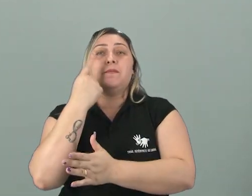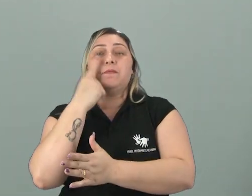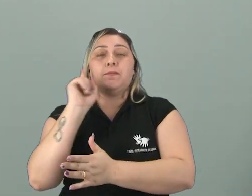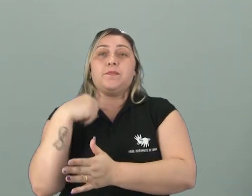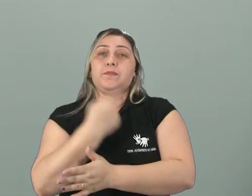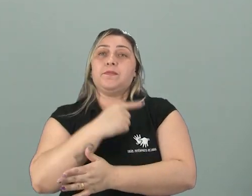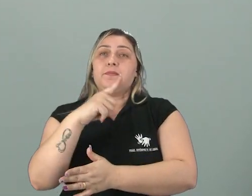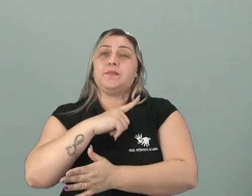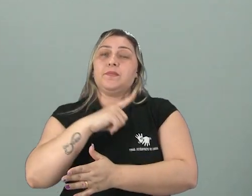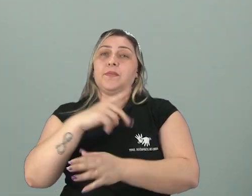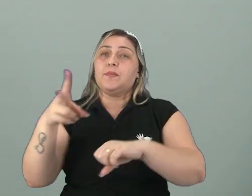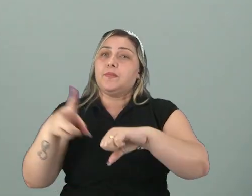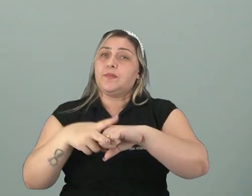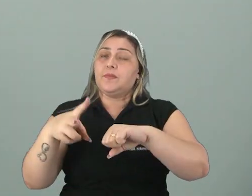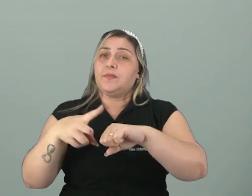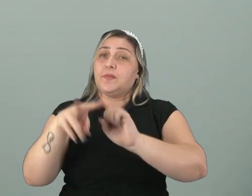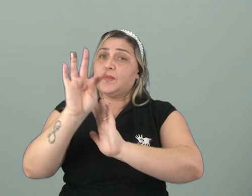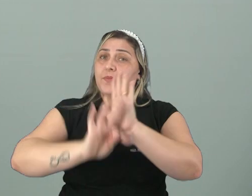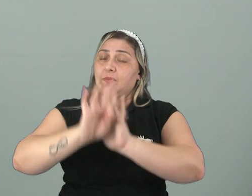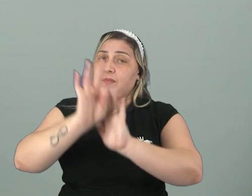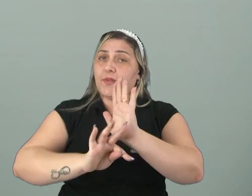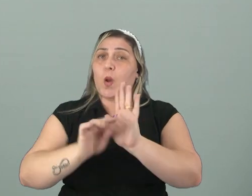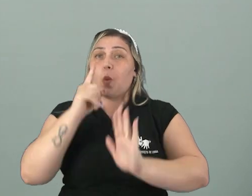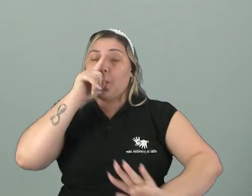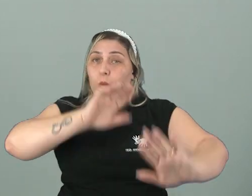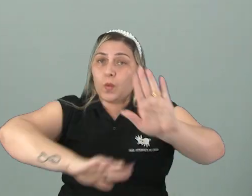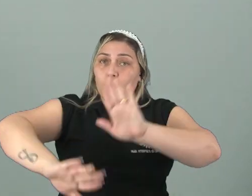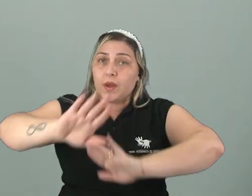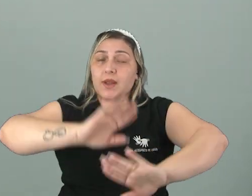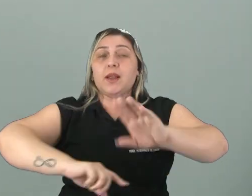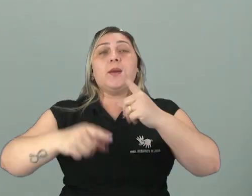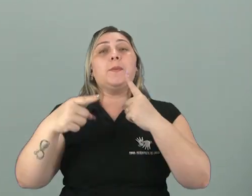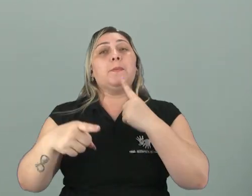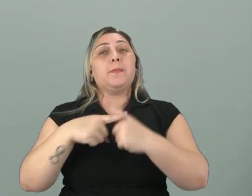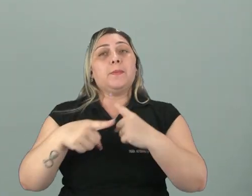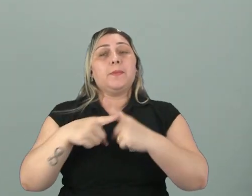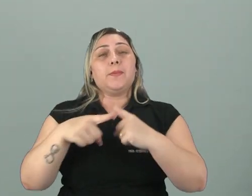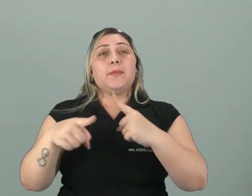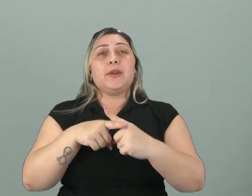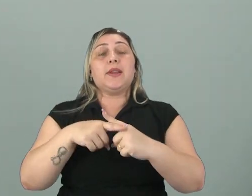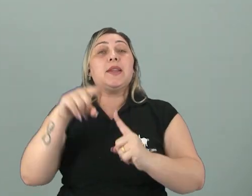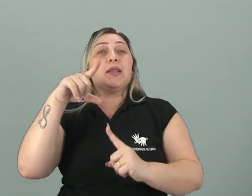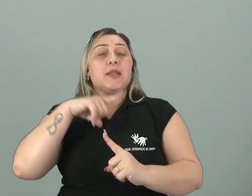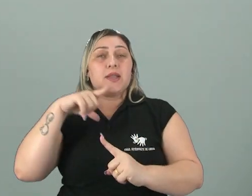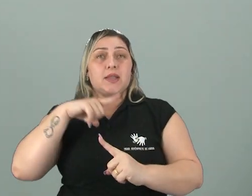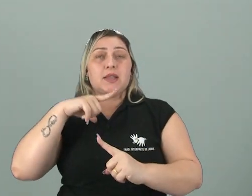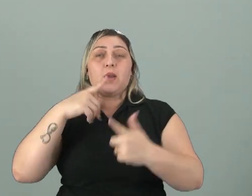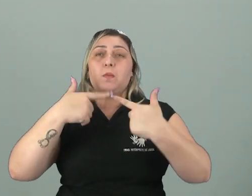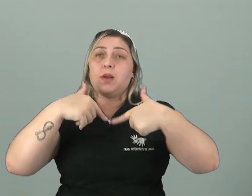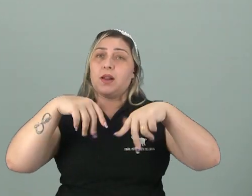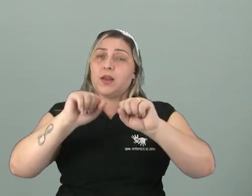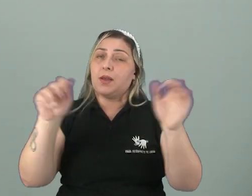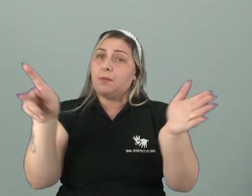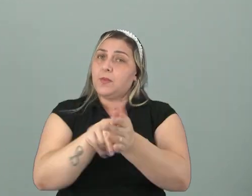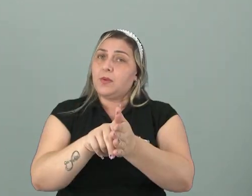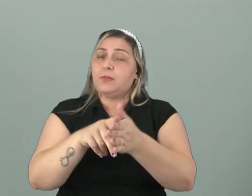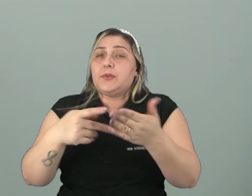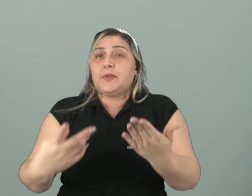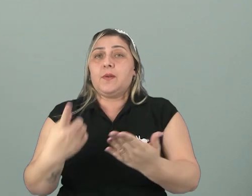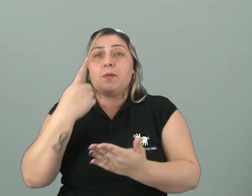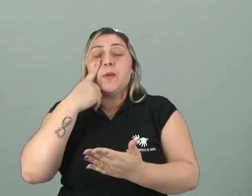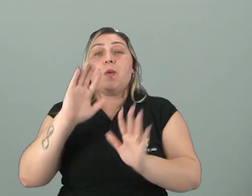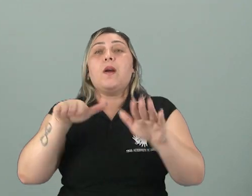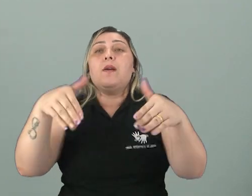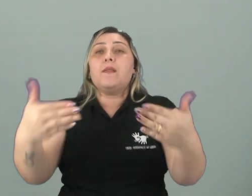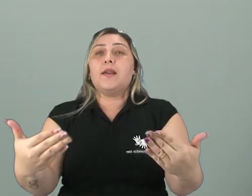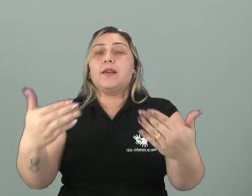nós temos um texto como esse, nós devemos tomar muito cuidado, porque aqui nós temos um tipo de linguagem específica. Vamos